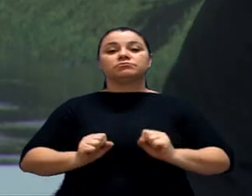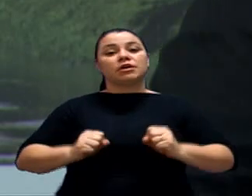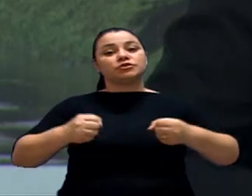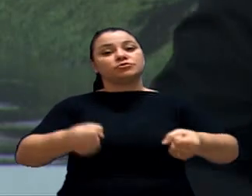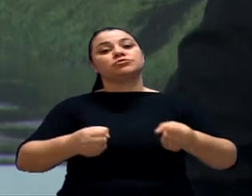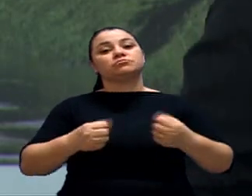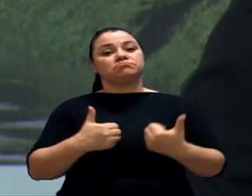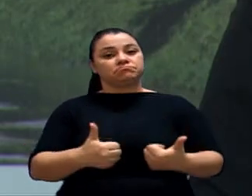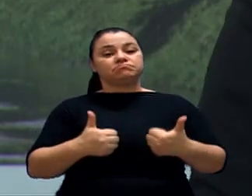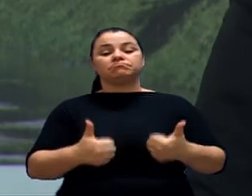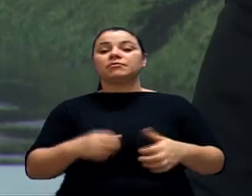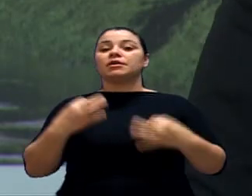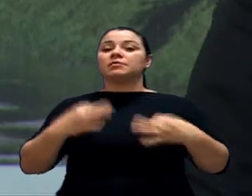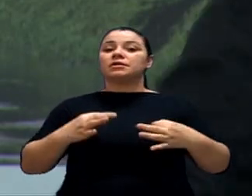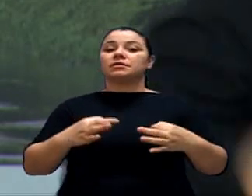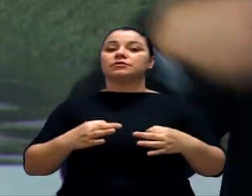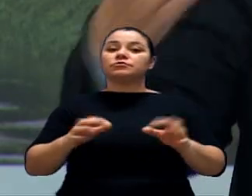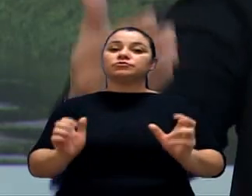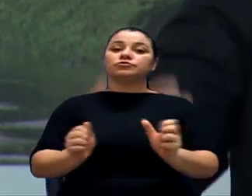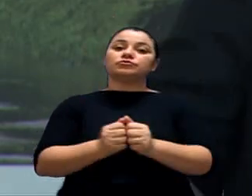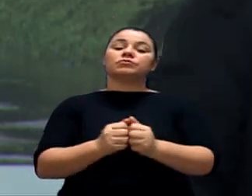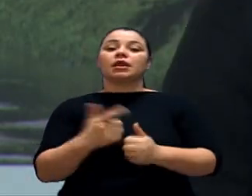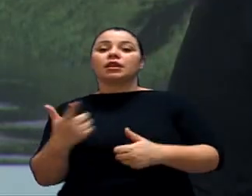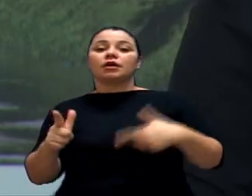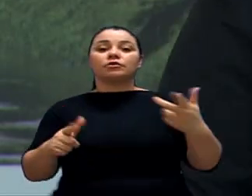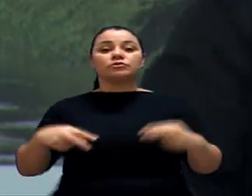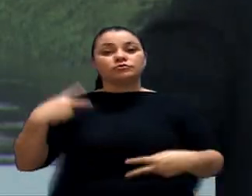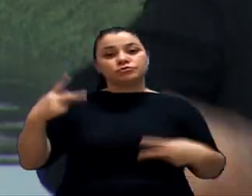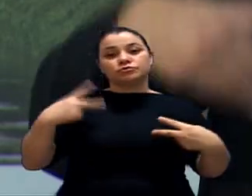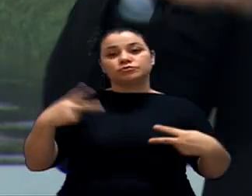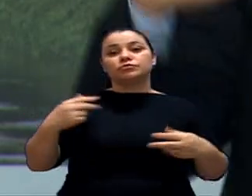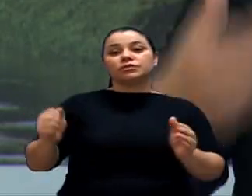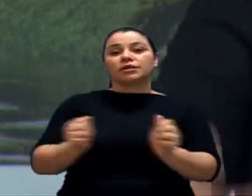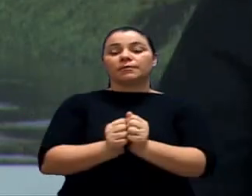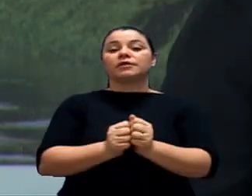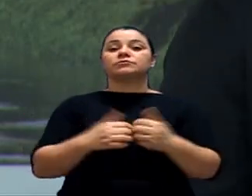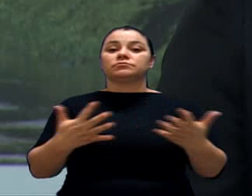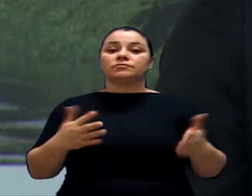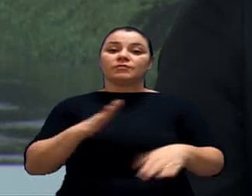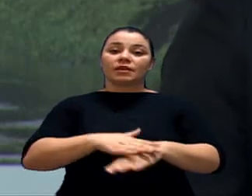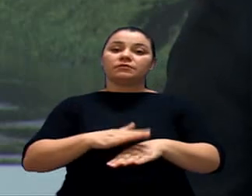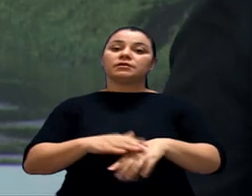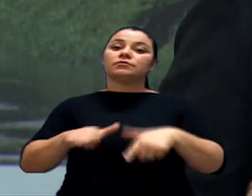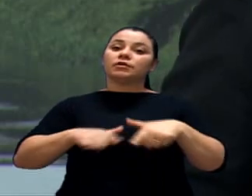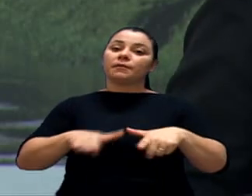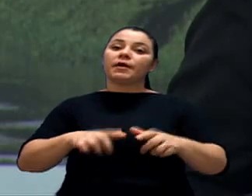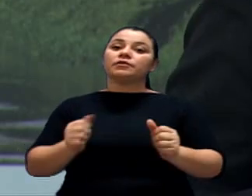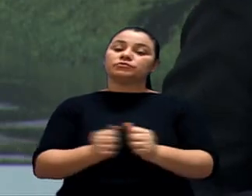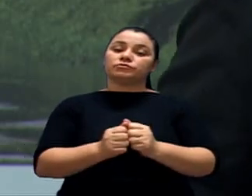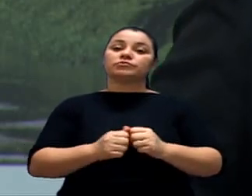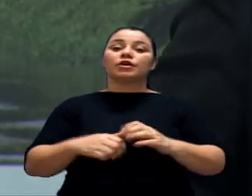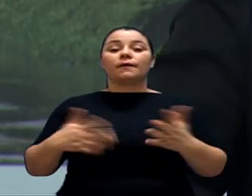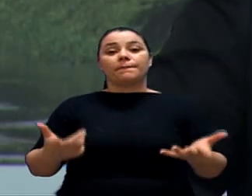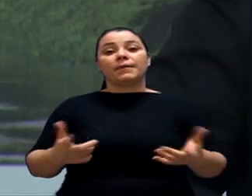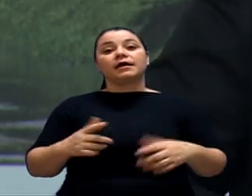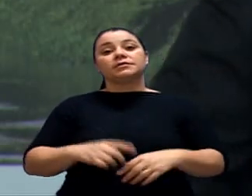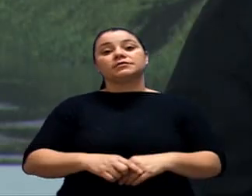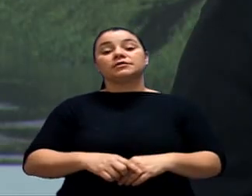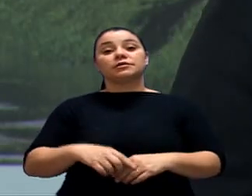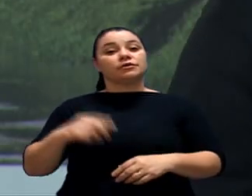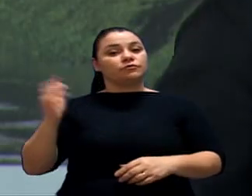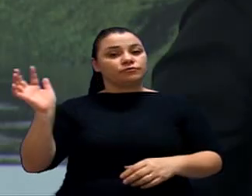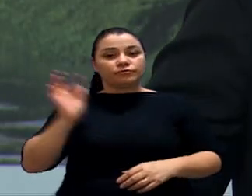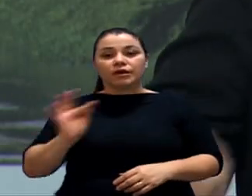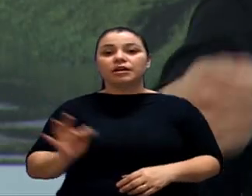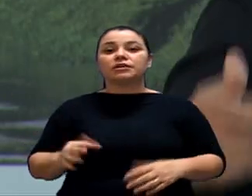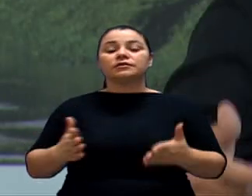efetividade necessária junto. Tem outros vereadores também que trabalham, né, que estão também fazendo o seu trabalho legislativo, mas eu fico muito